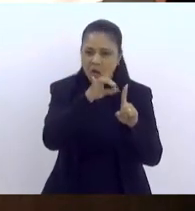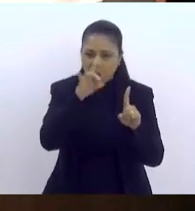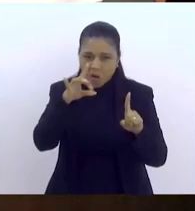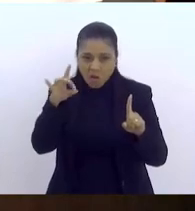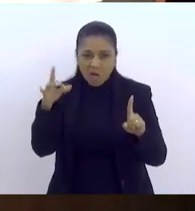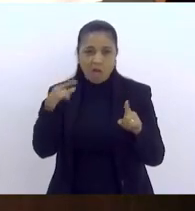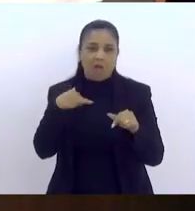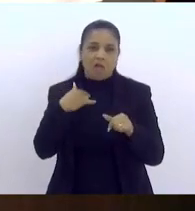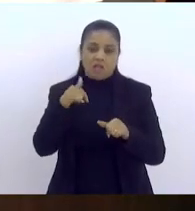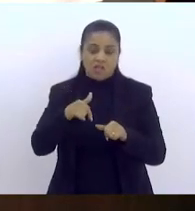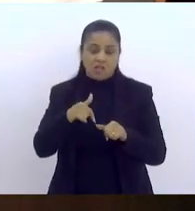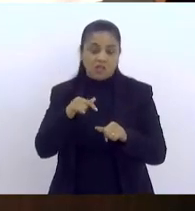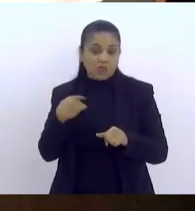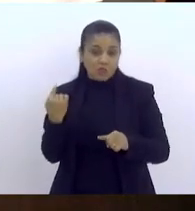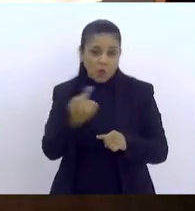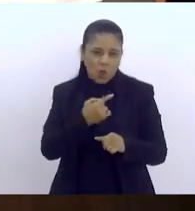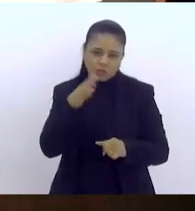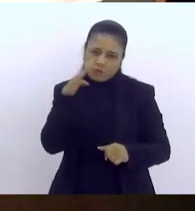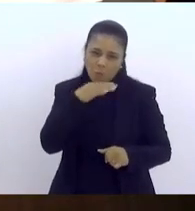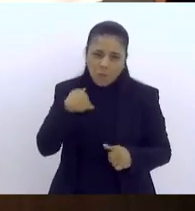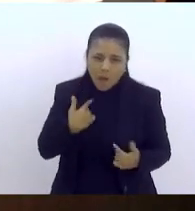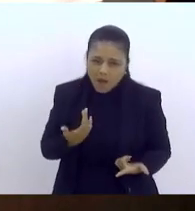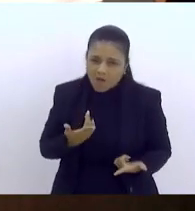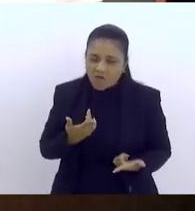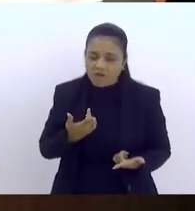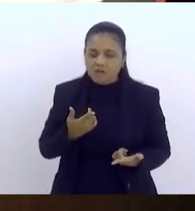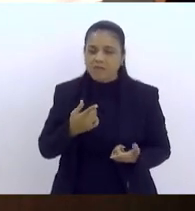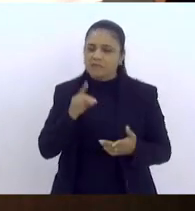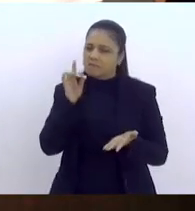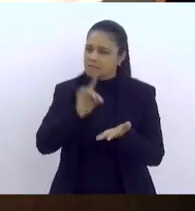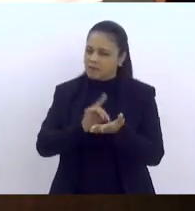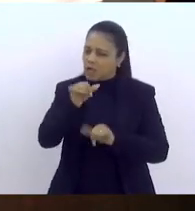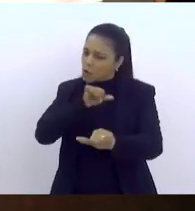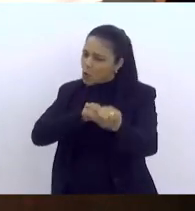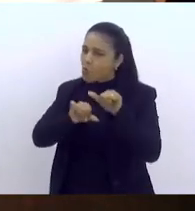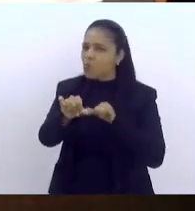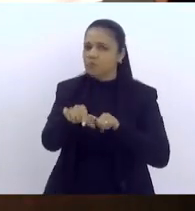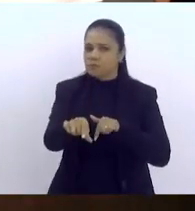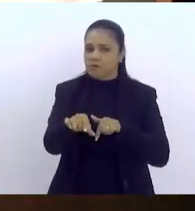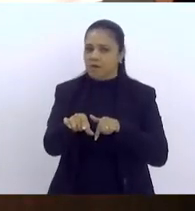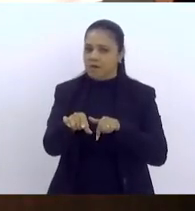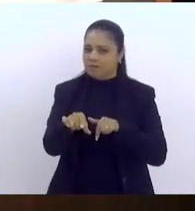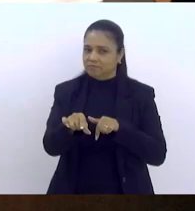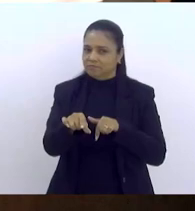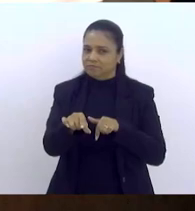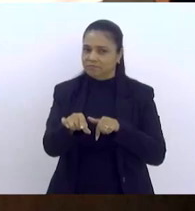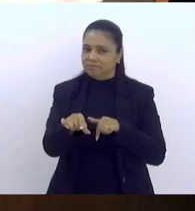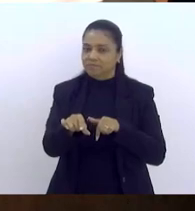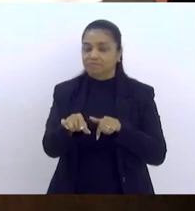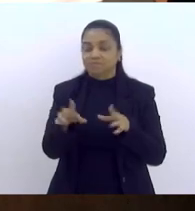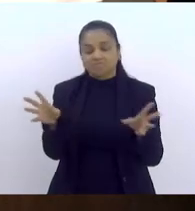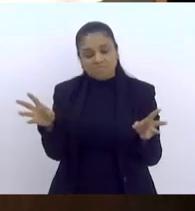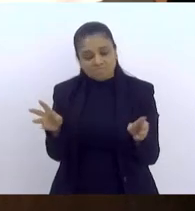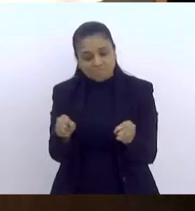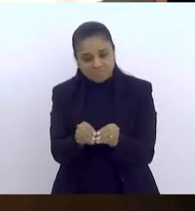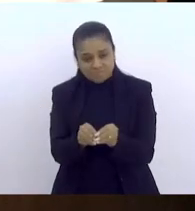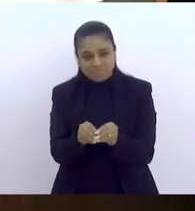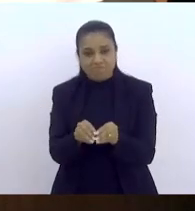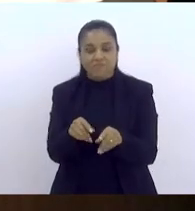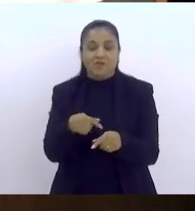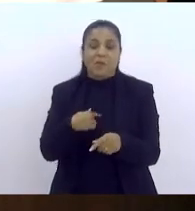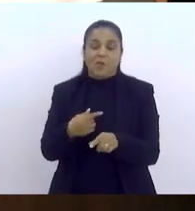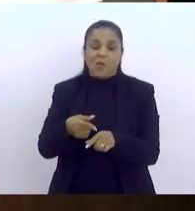na verdade, os vilões são eles. E aqui termino a minha fala, senhor presidente. O outro deputado comunista